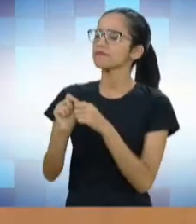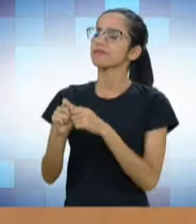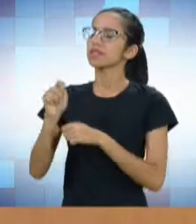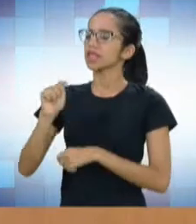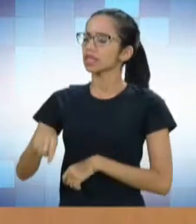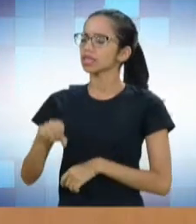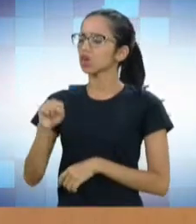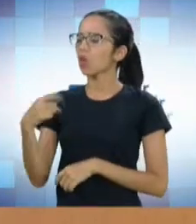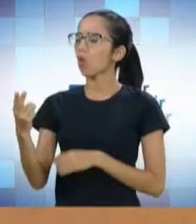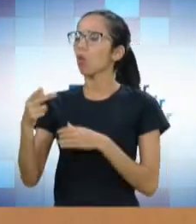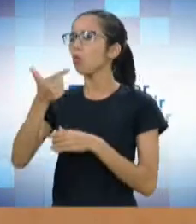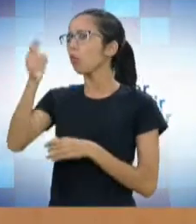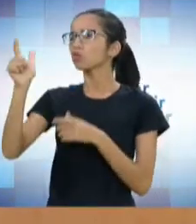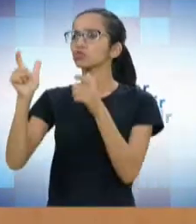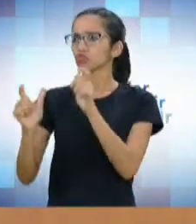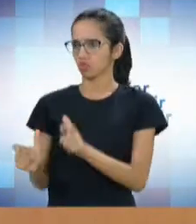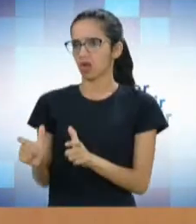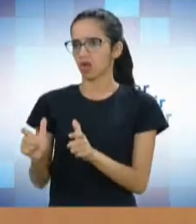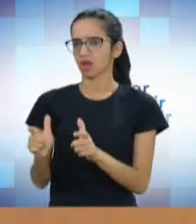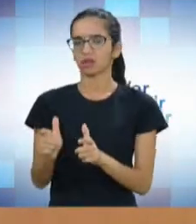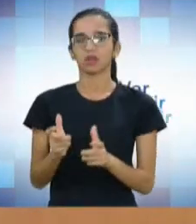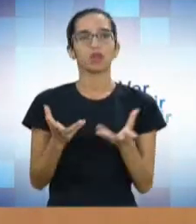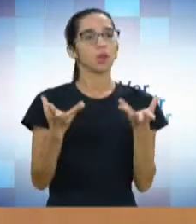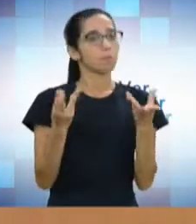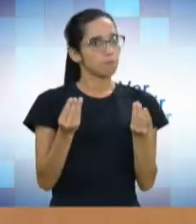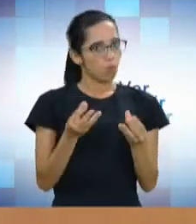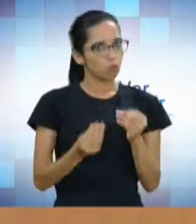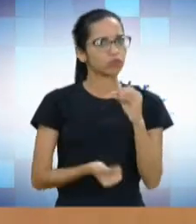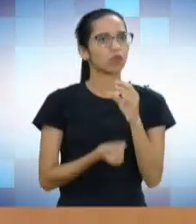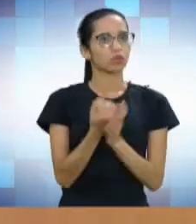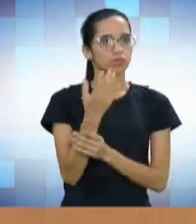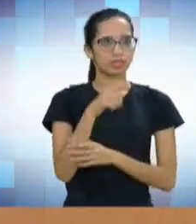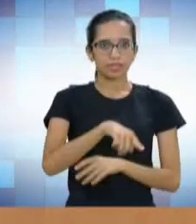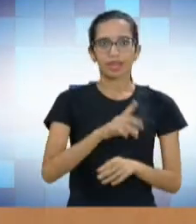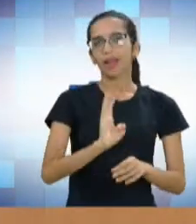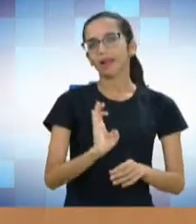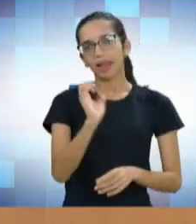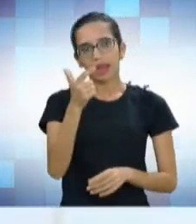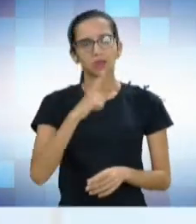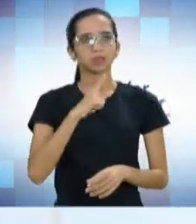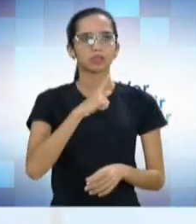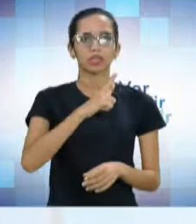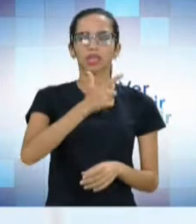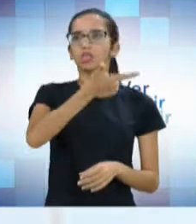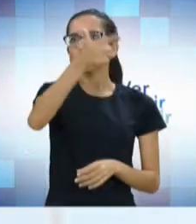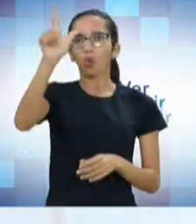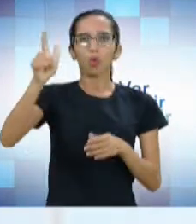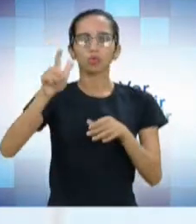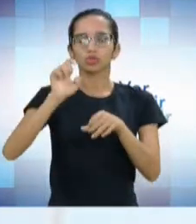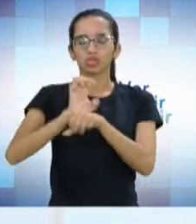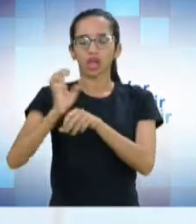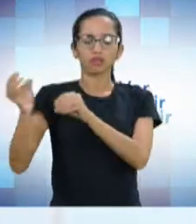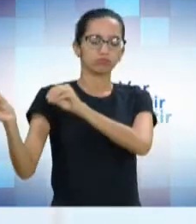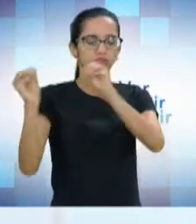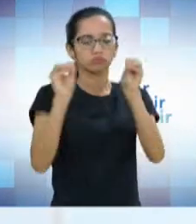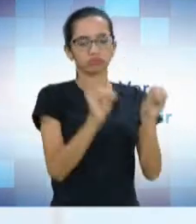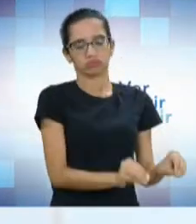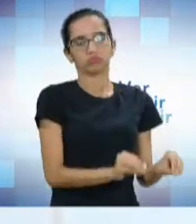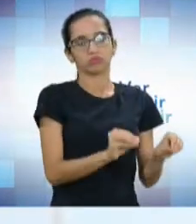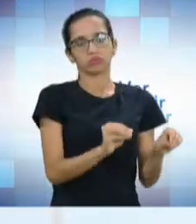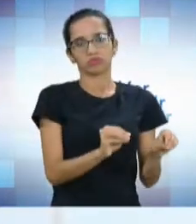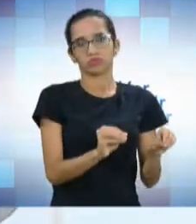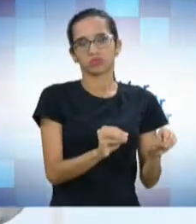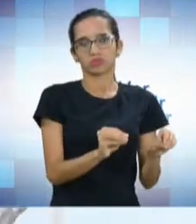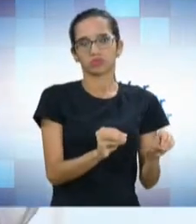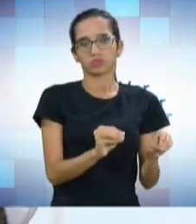externo muitas produzidas aqui mas ainda tem grupos que trazem de fora é que a gente deseja